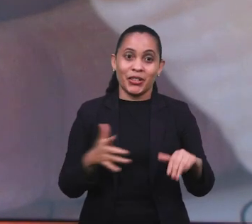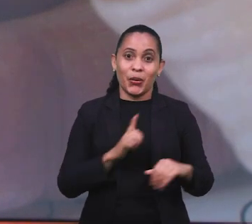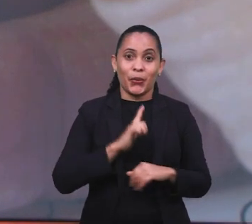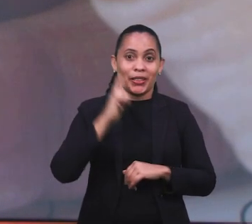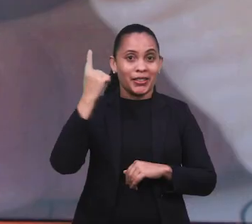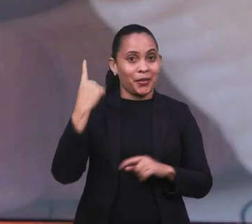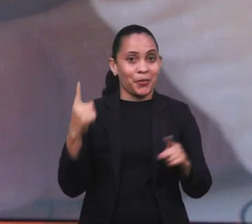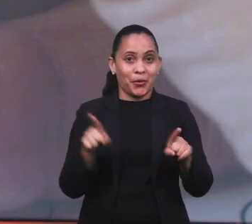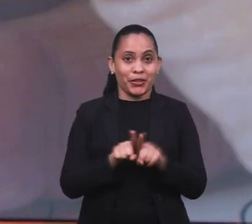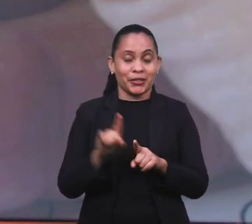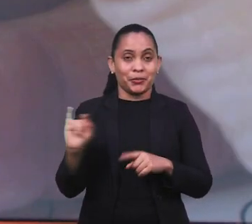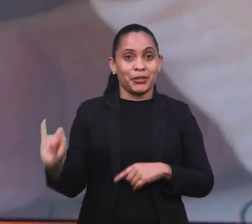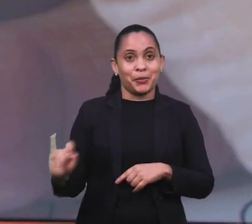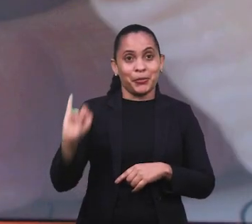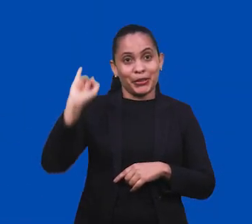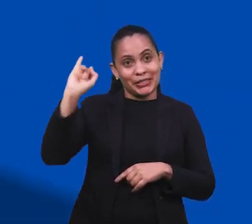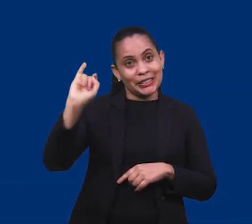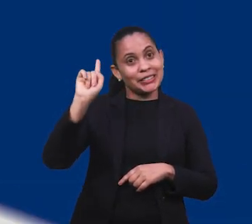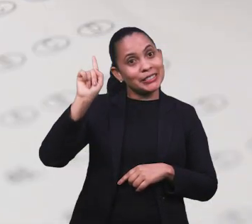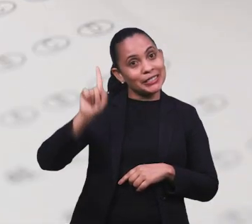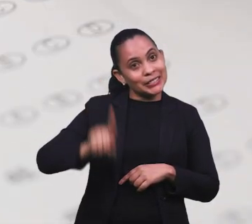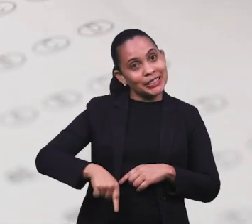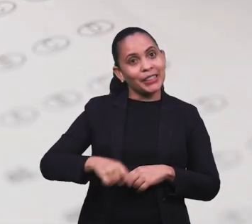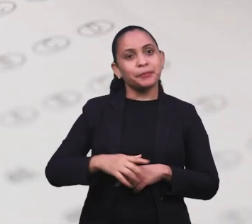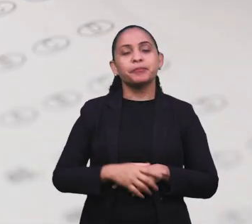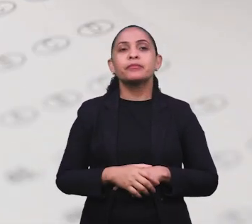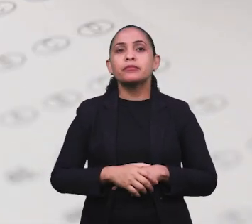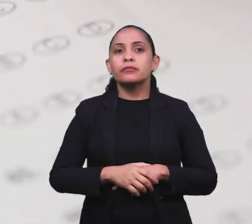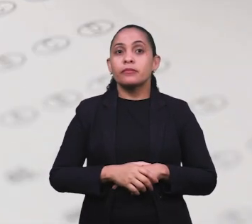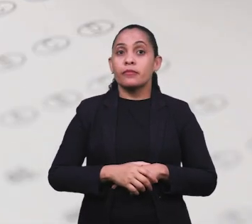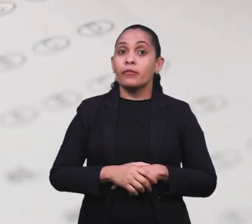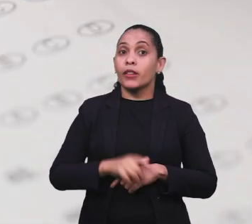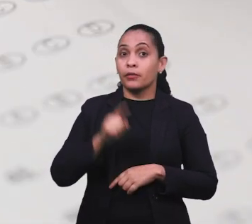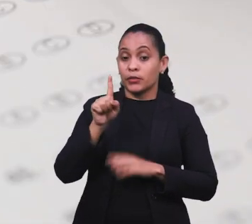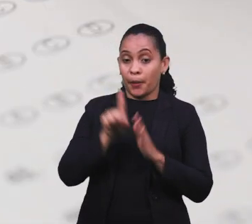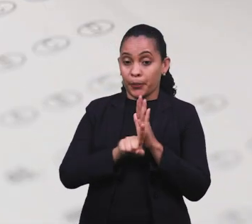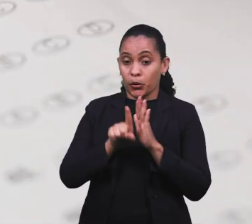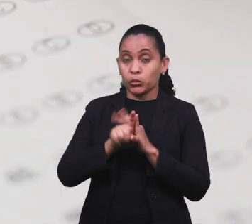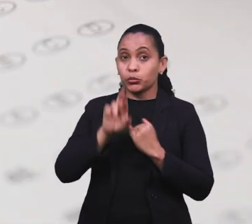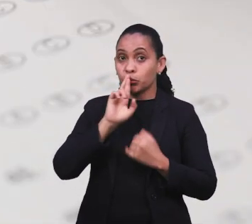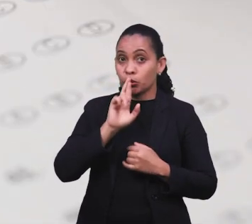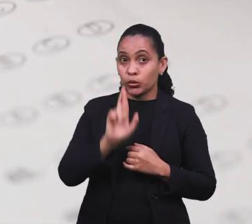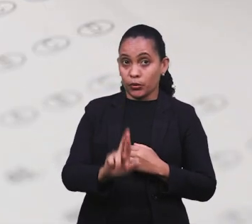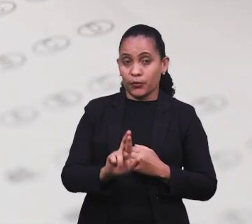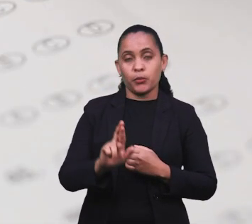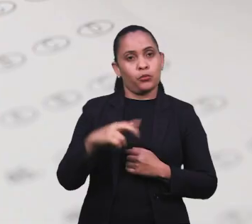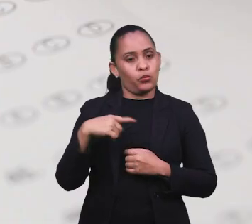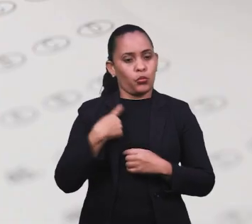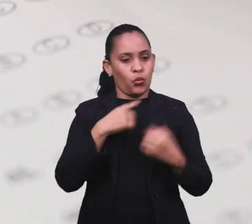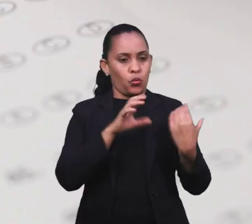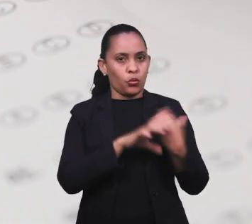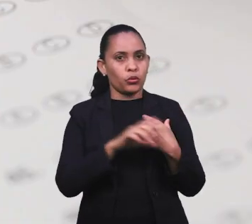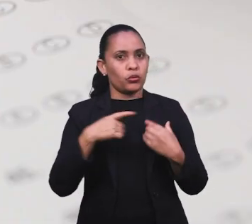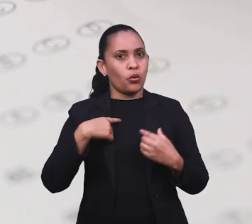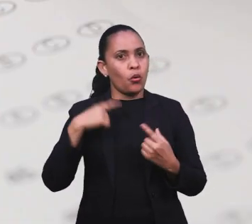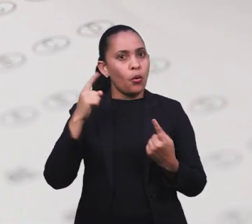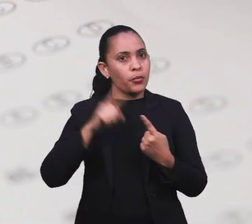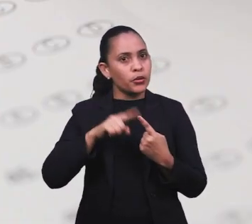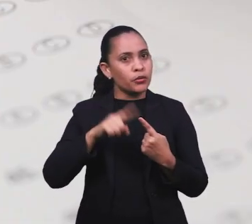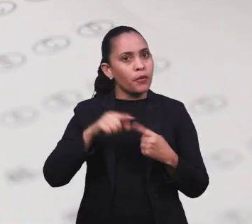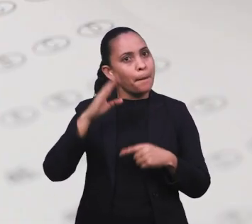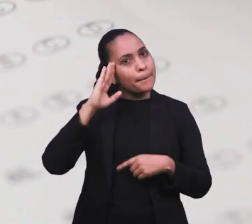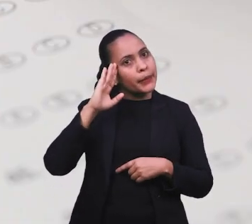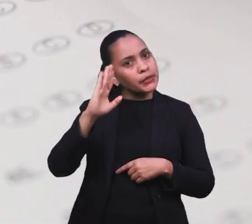bem? Outro ponto fundamental aqui, ó, é a resolução de questões. Quando a gente fala de estudo para concurso público, o